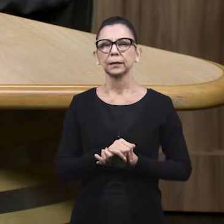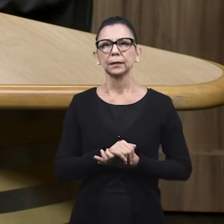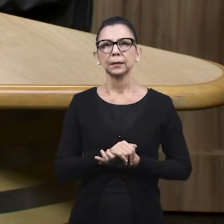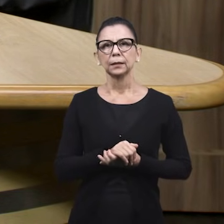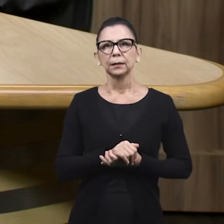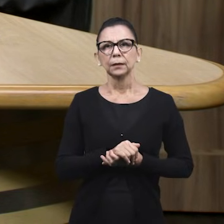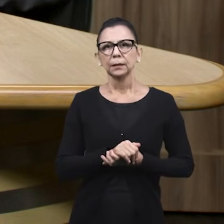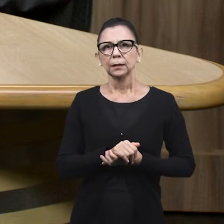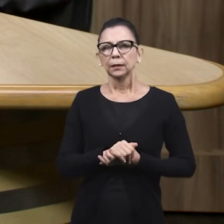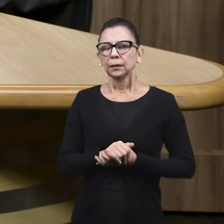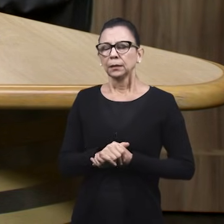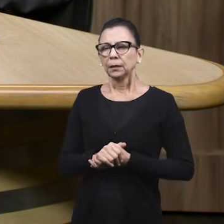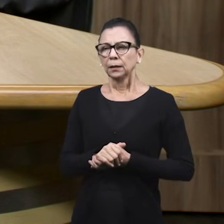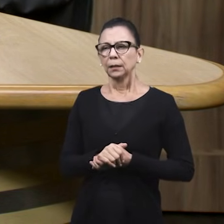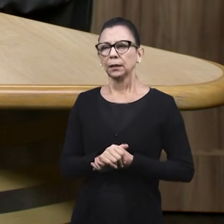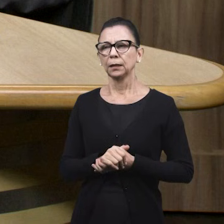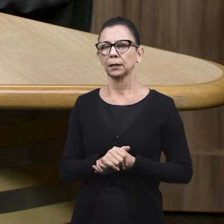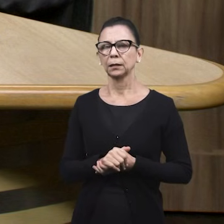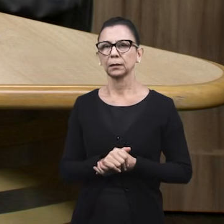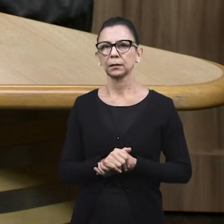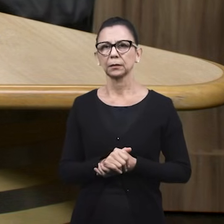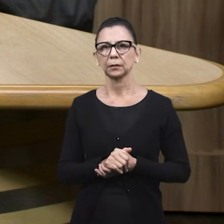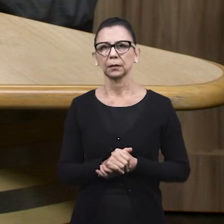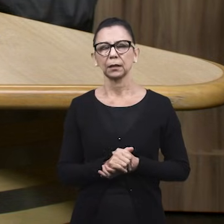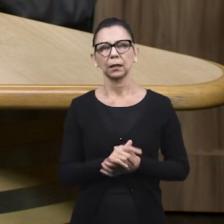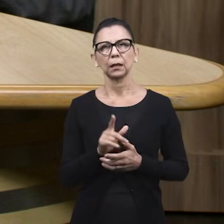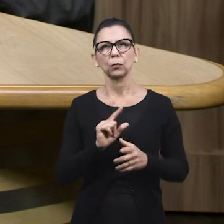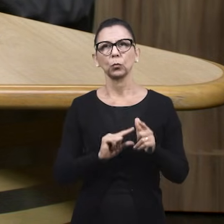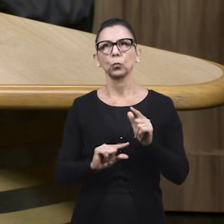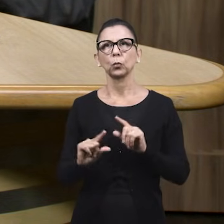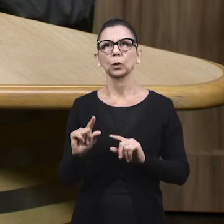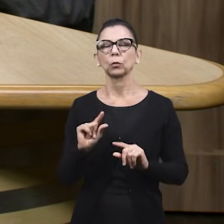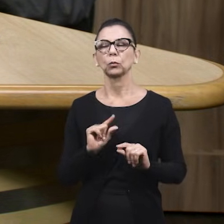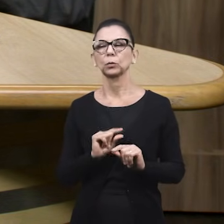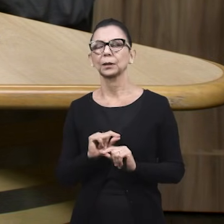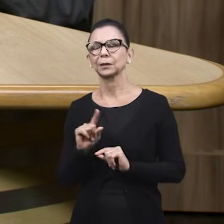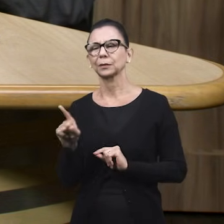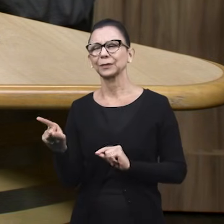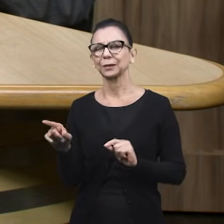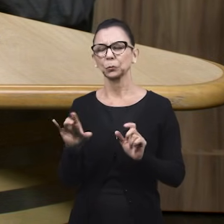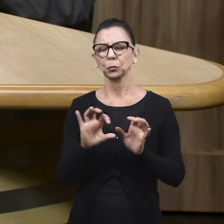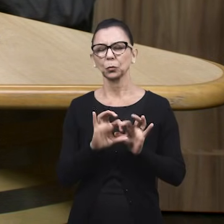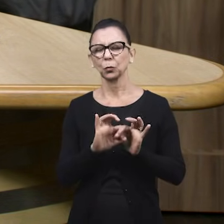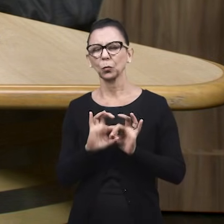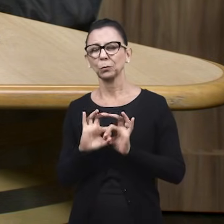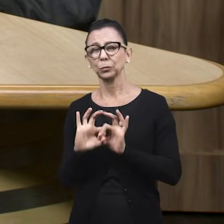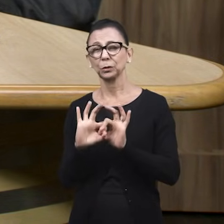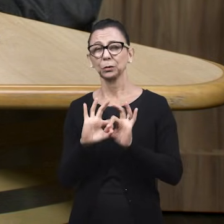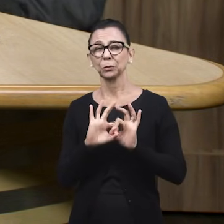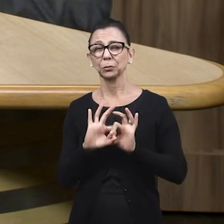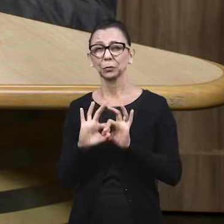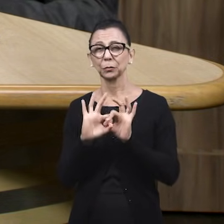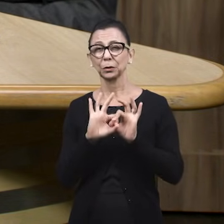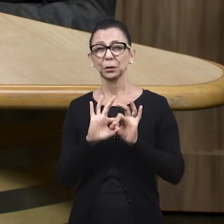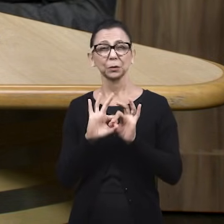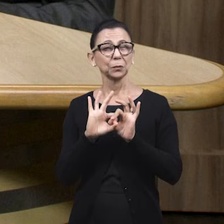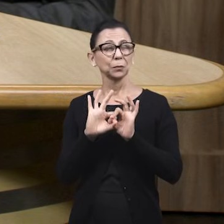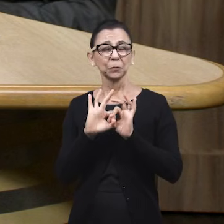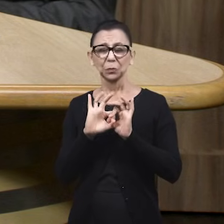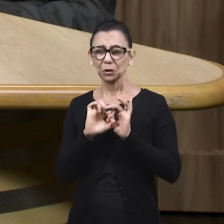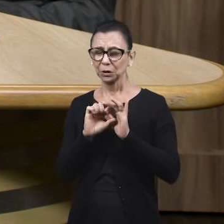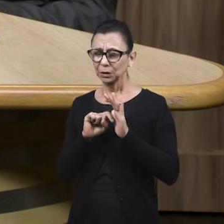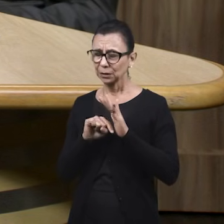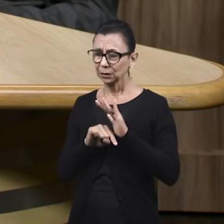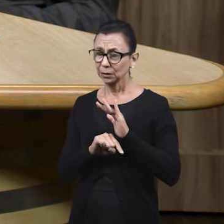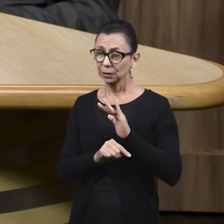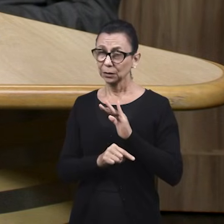já foi abordado, que é o transcender. Você entra num momento, numa experiência de comunhão com